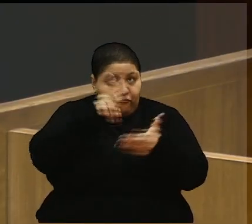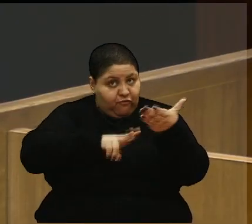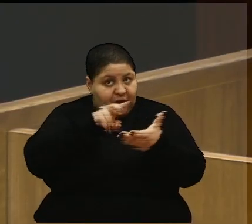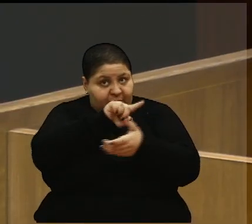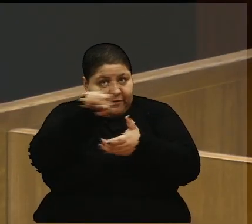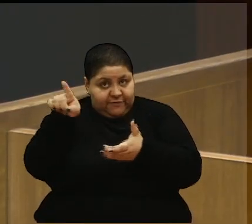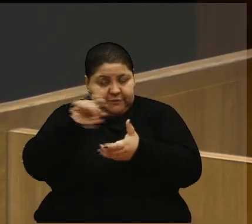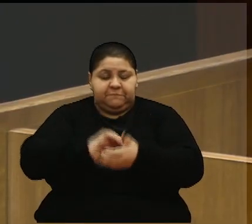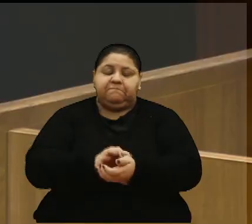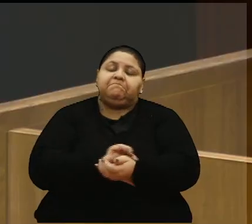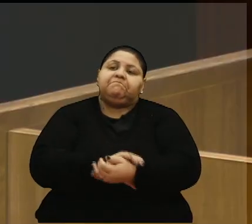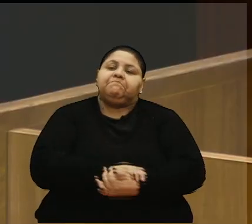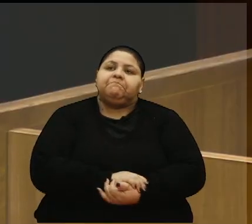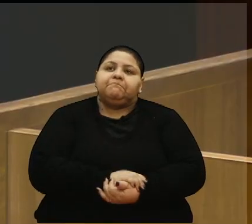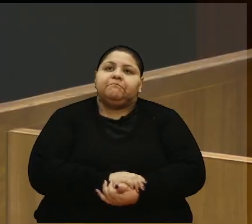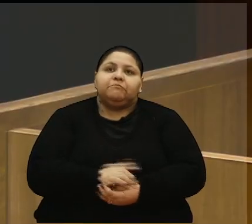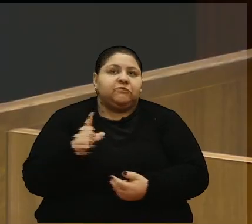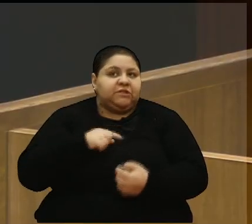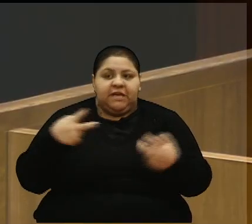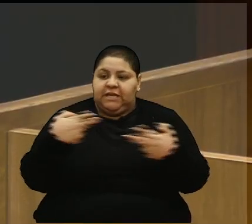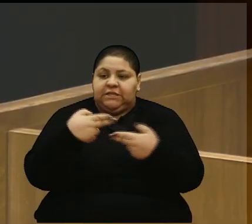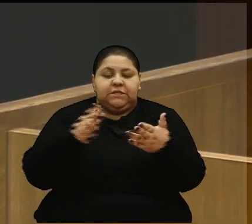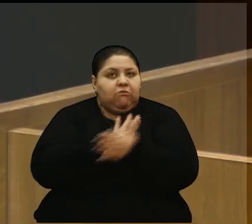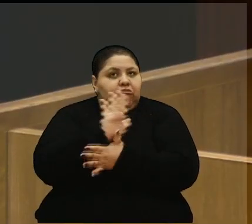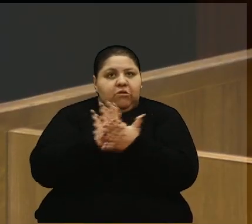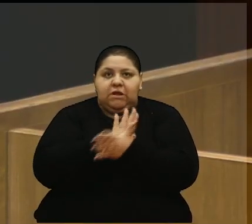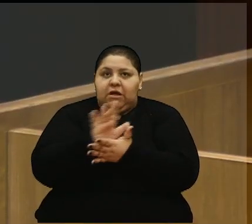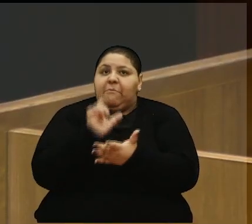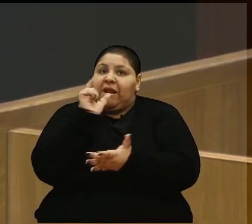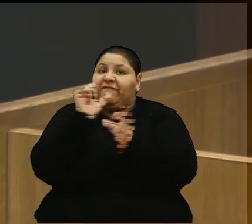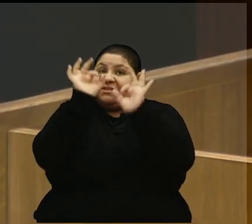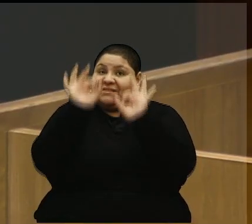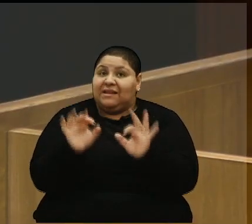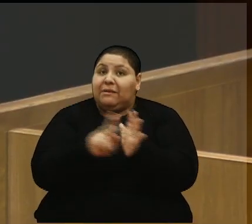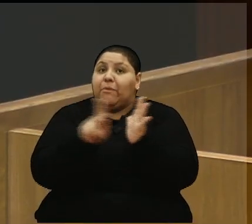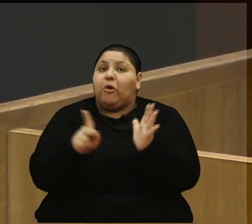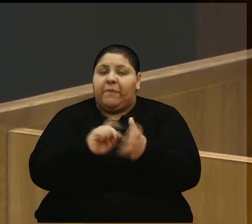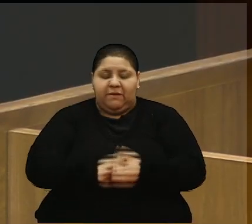vocês na íntegra também. Não tem edição aqui, não tem, palavras dele, né?